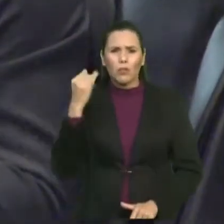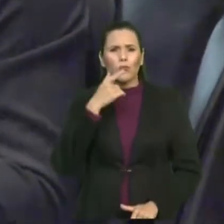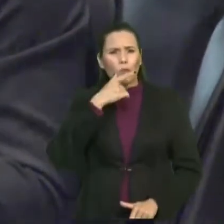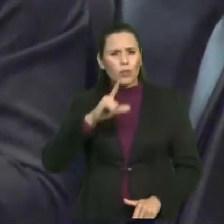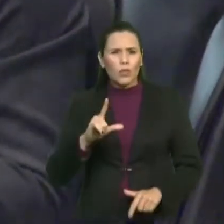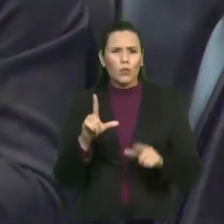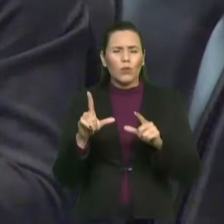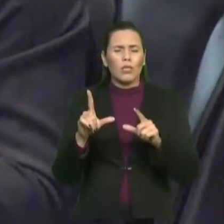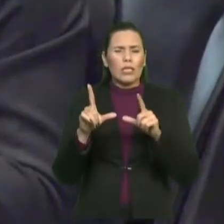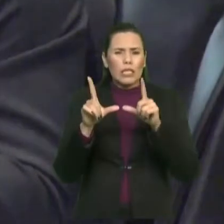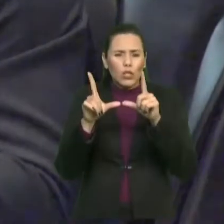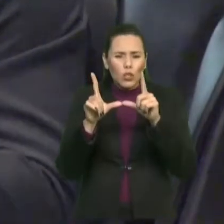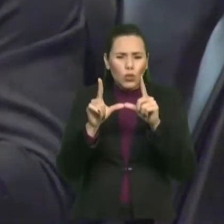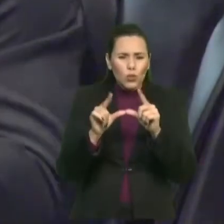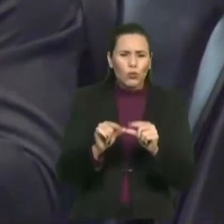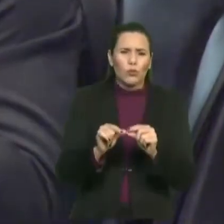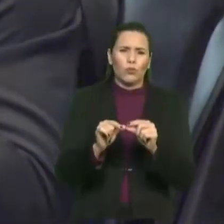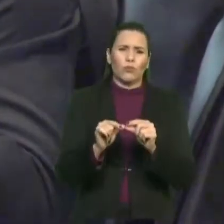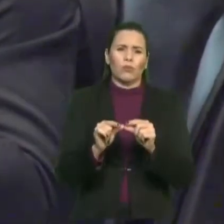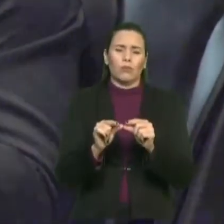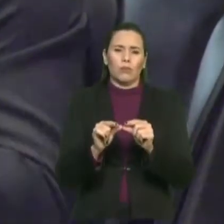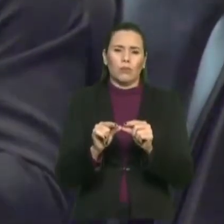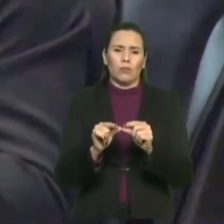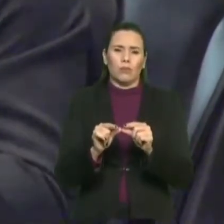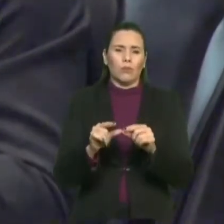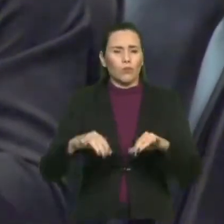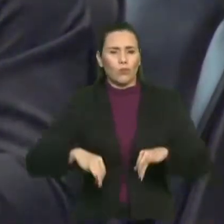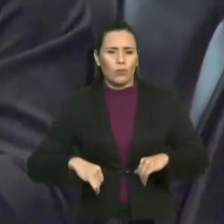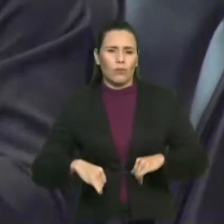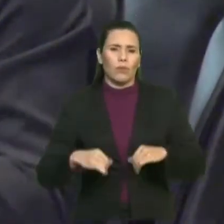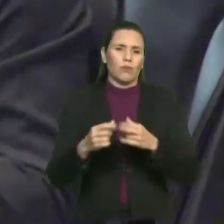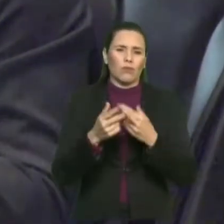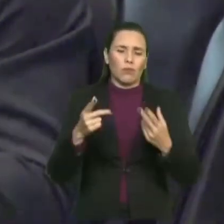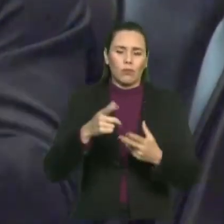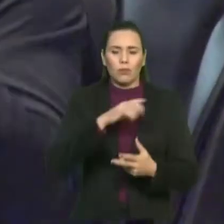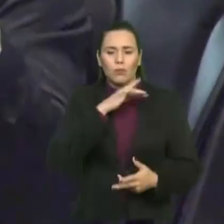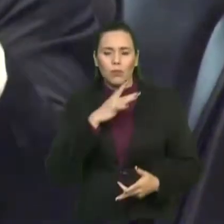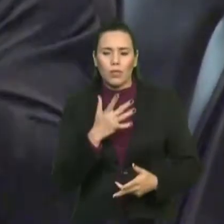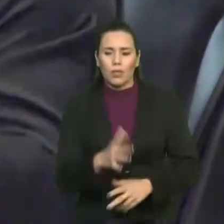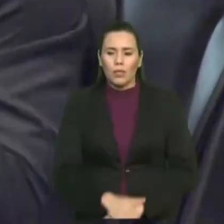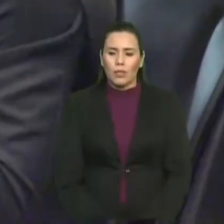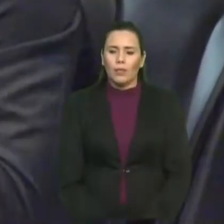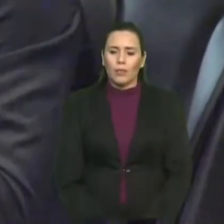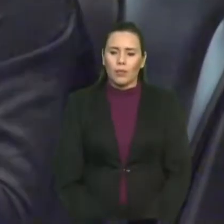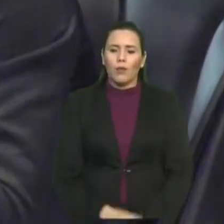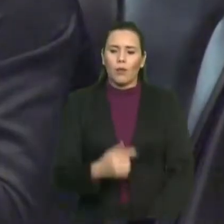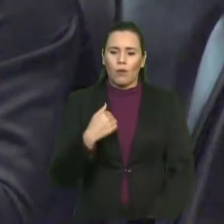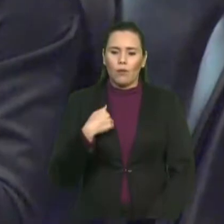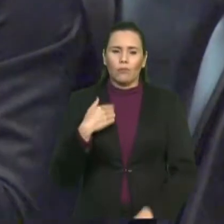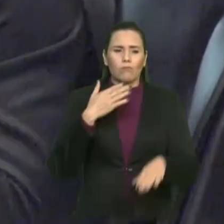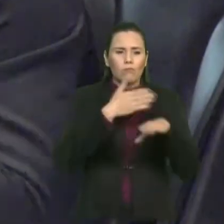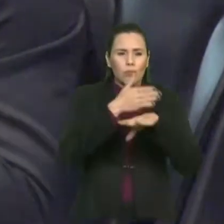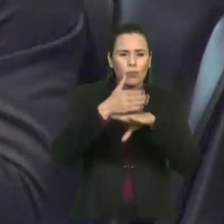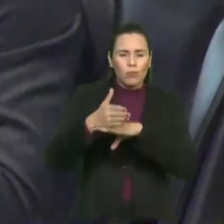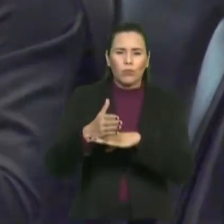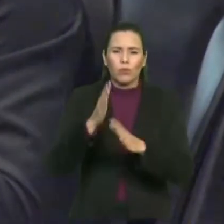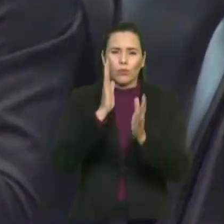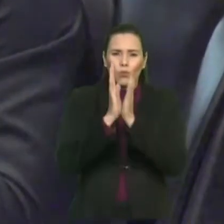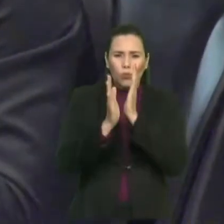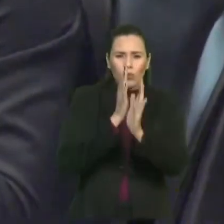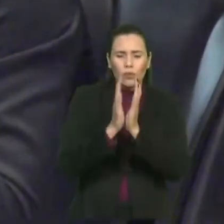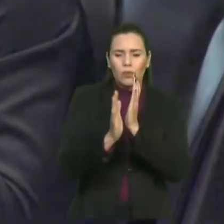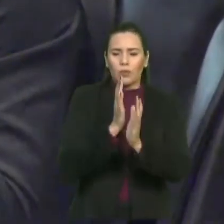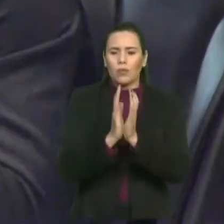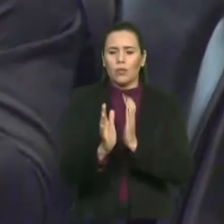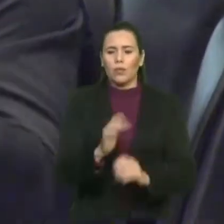agora, ele fazendo esse conjunto de investimentos na cidade toda, o centro da cidade ali, a minha área,